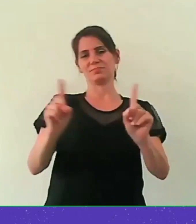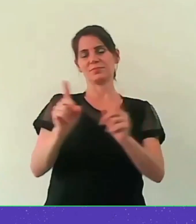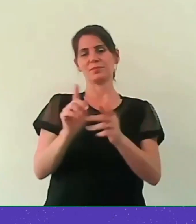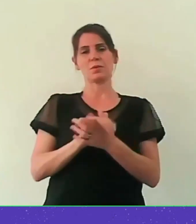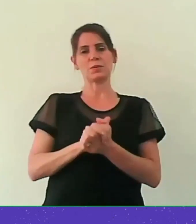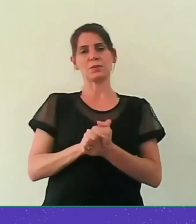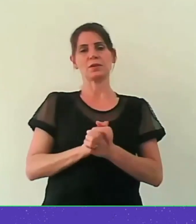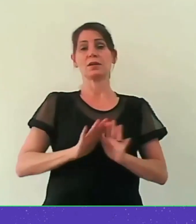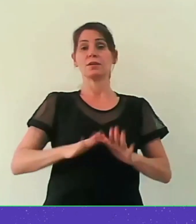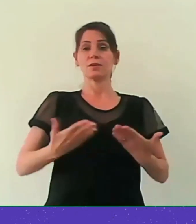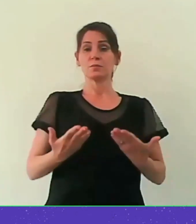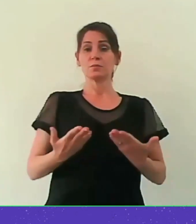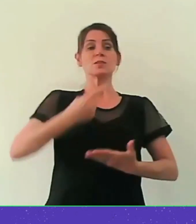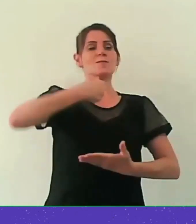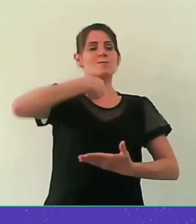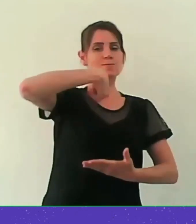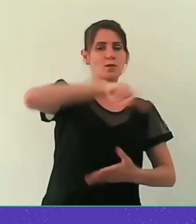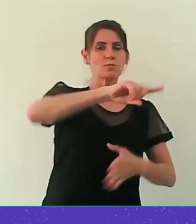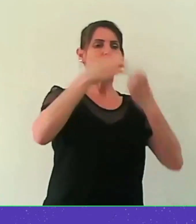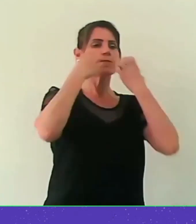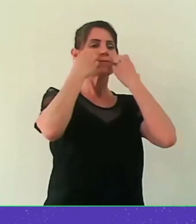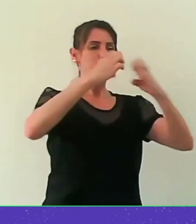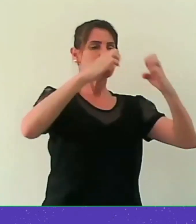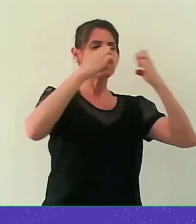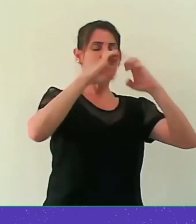Vamos sair para aplicar a força,